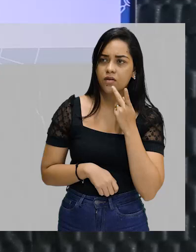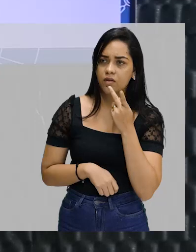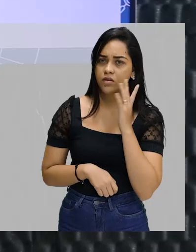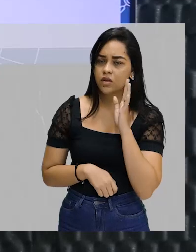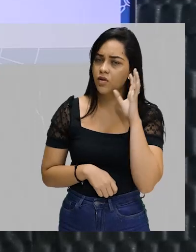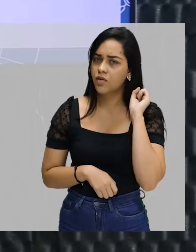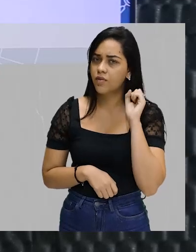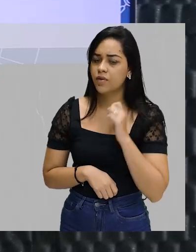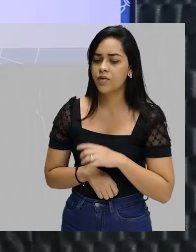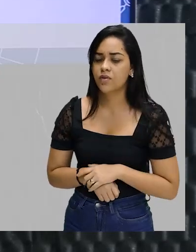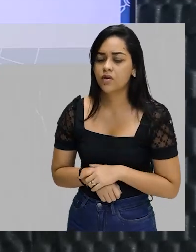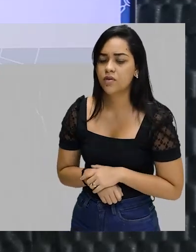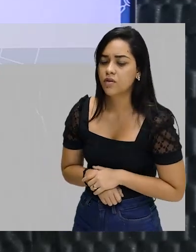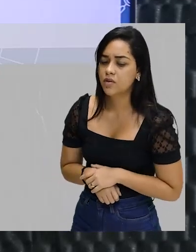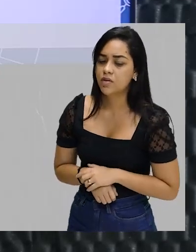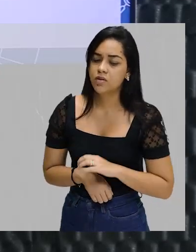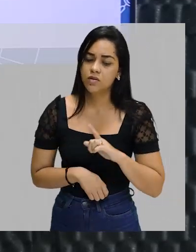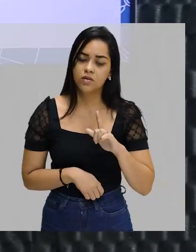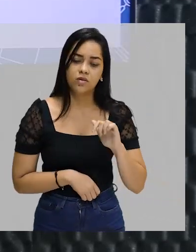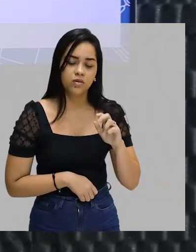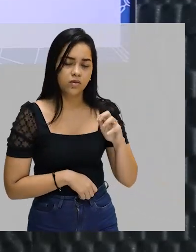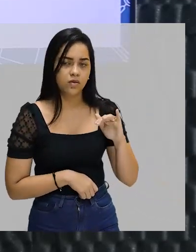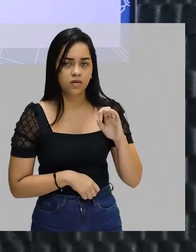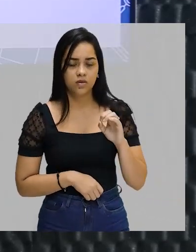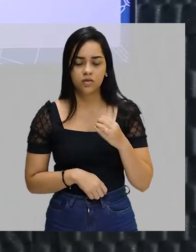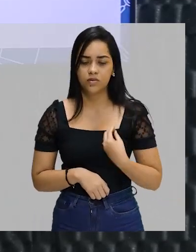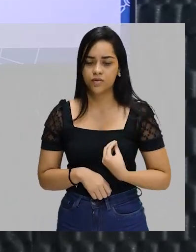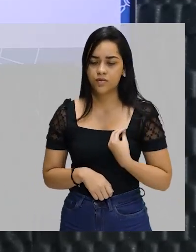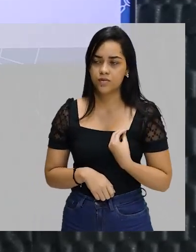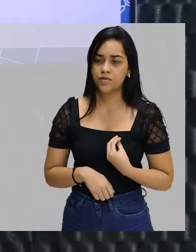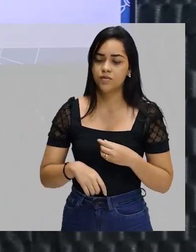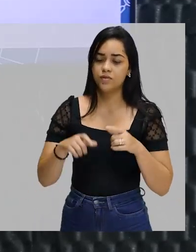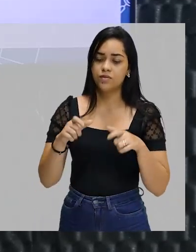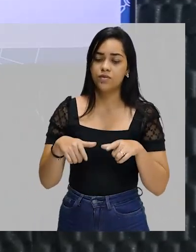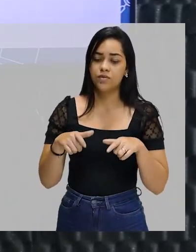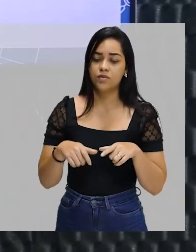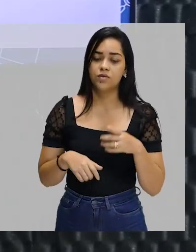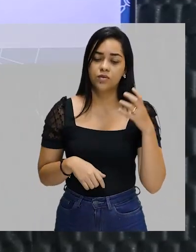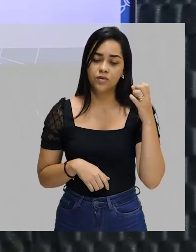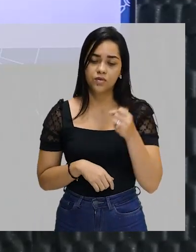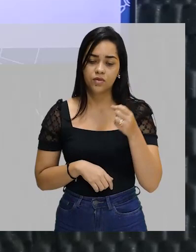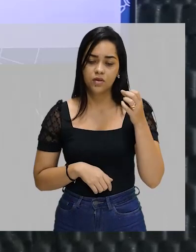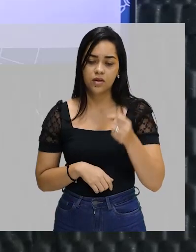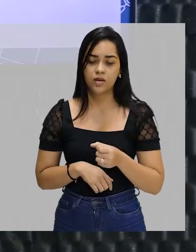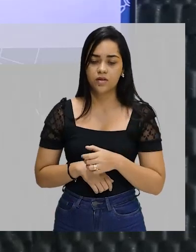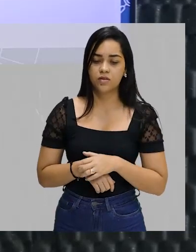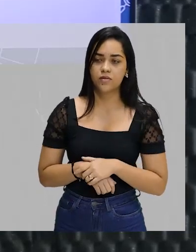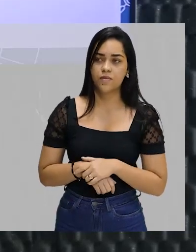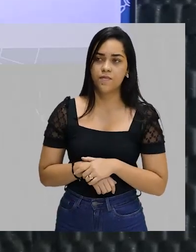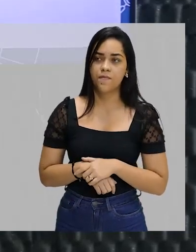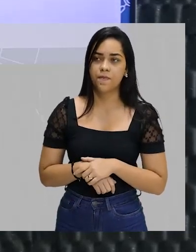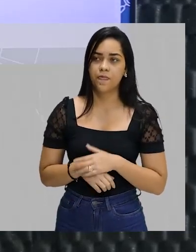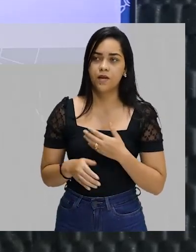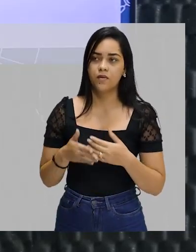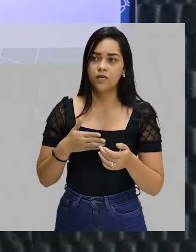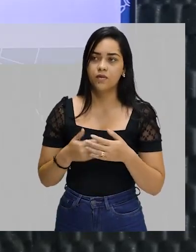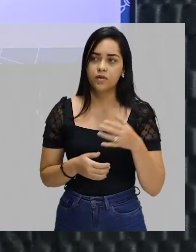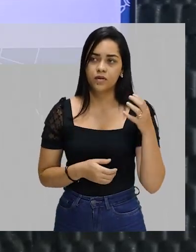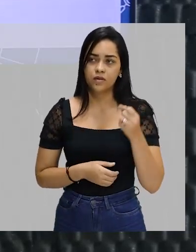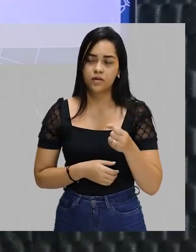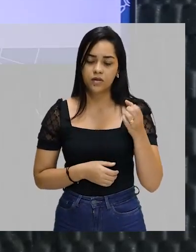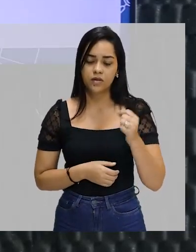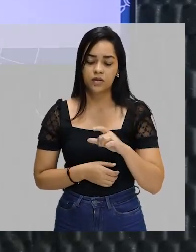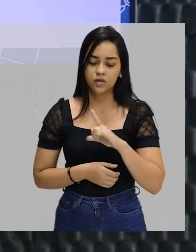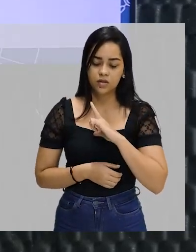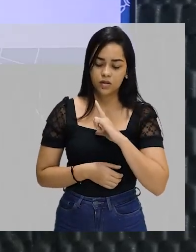Ácido lático. O lático, né, ele está presente onde? No leite, certo? Em qualquer leite você